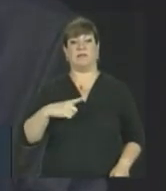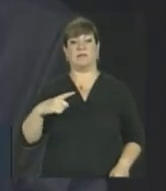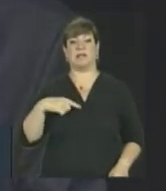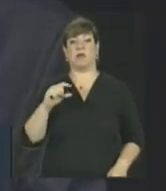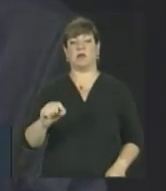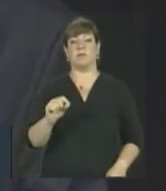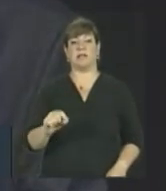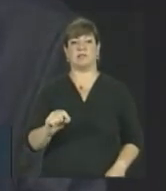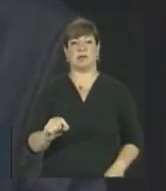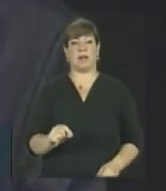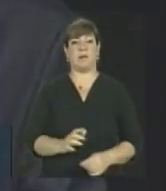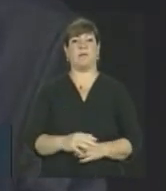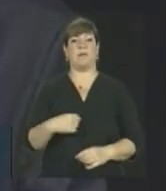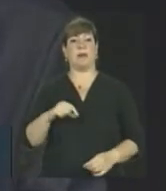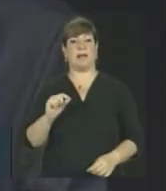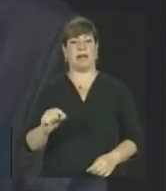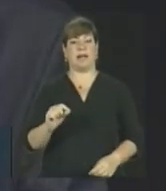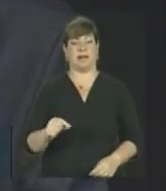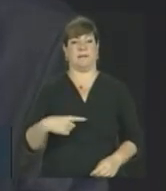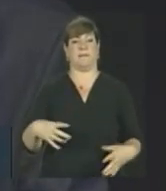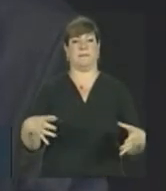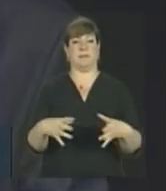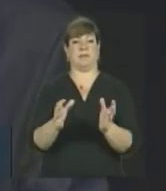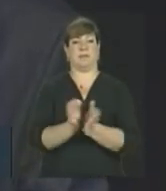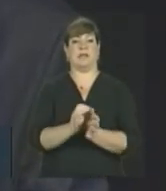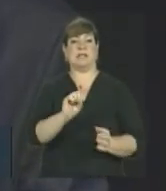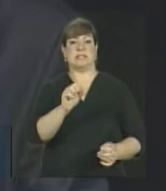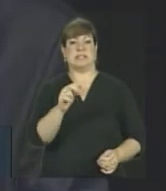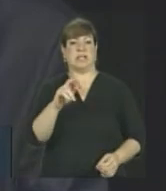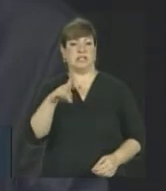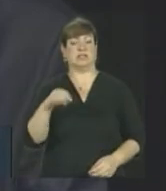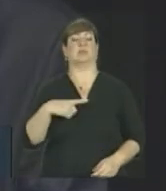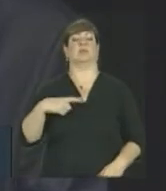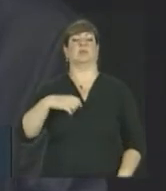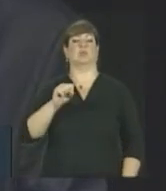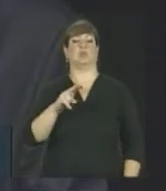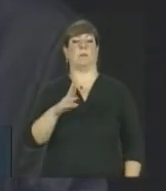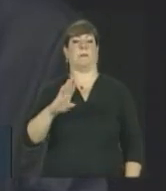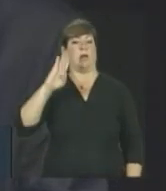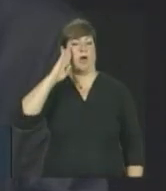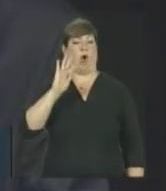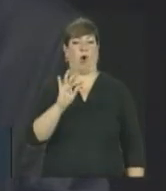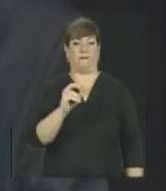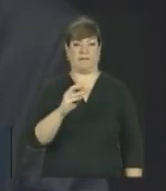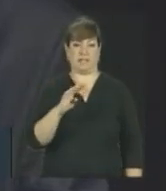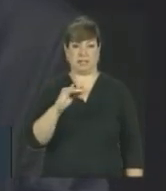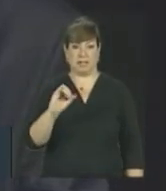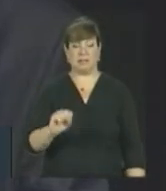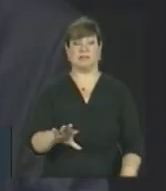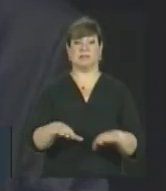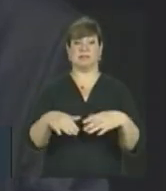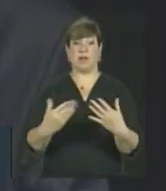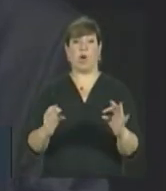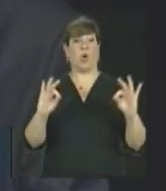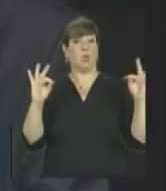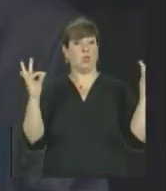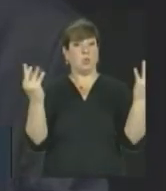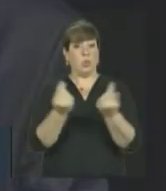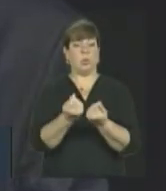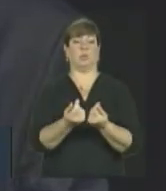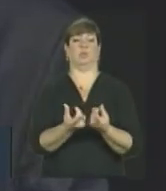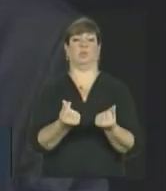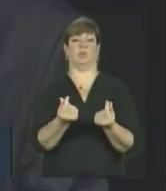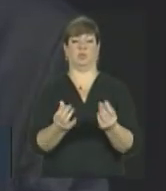na Marinha. Foram contratadas como sargento, sargentas, suboficiais. Então, os recursos